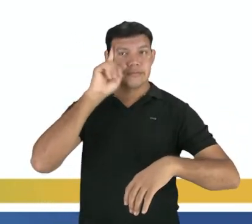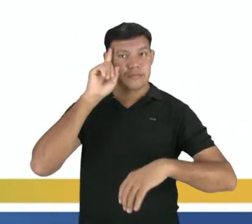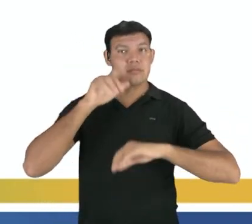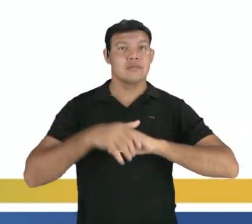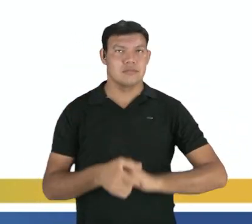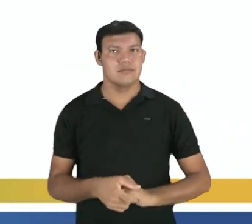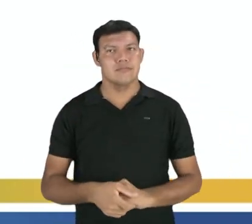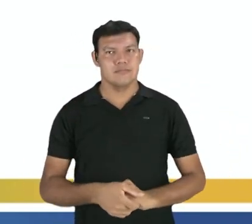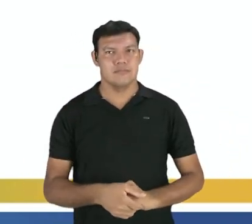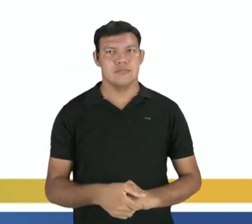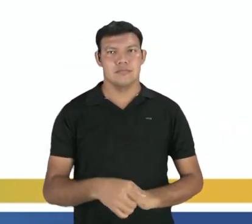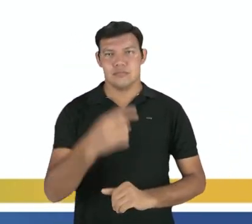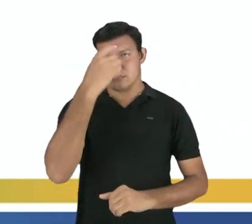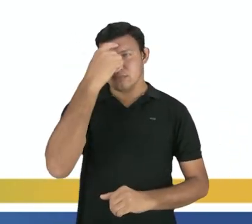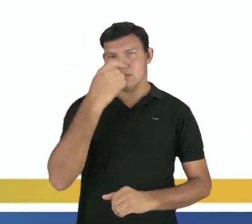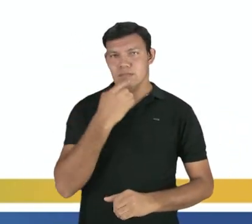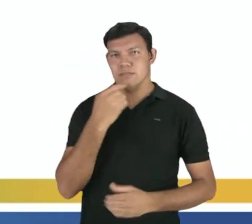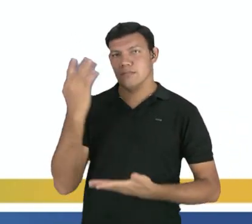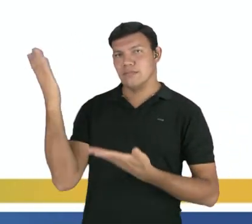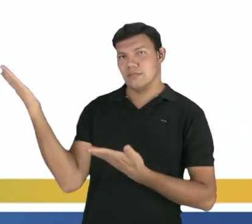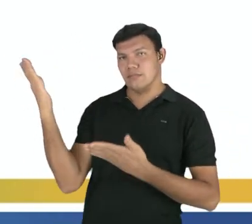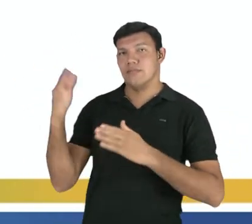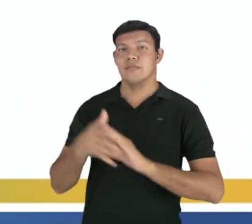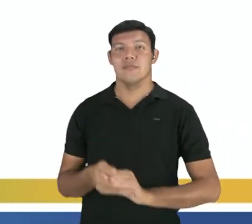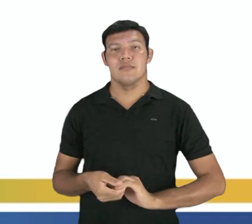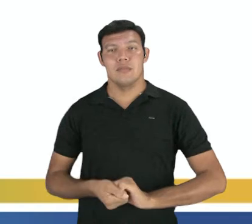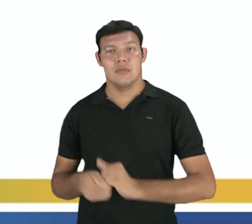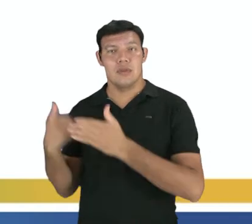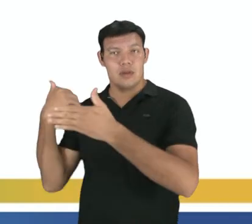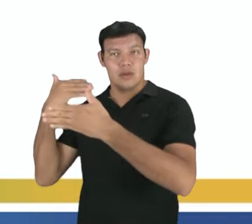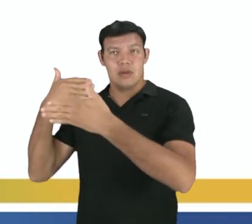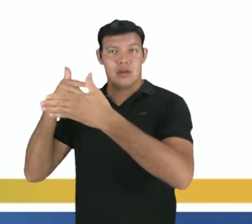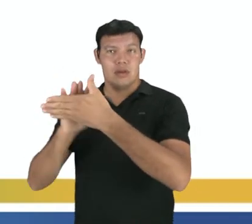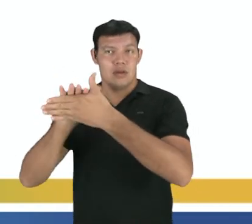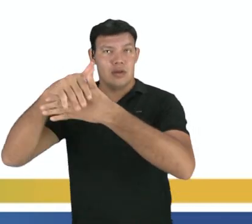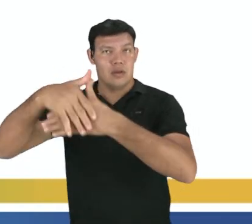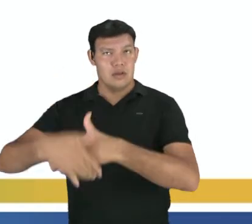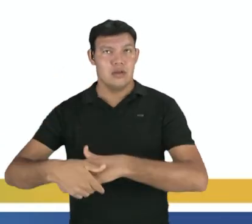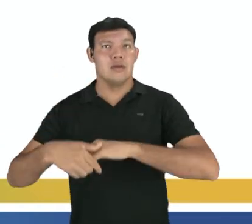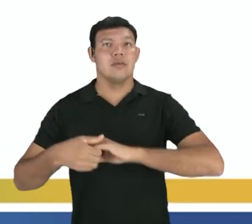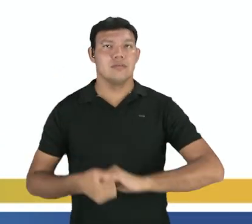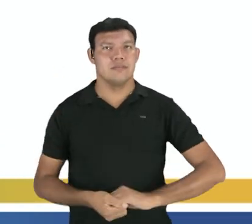gente tem, uma pintura rupestre aí da pré-história, né, localizada em Wadi